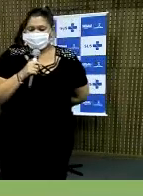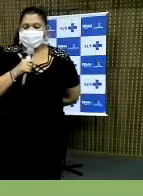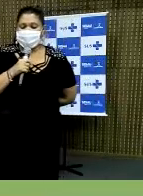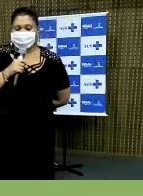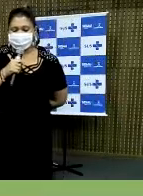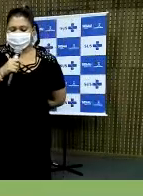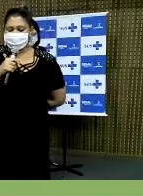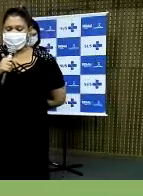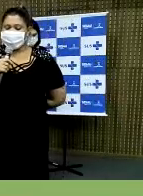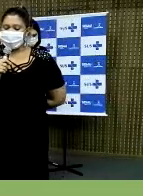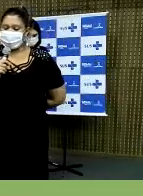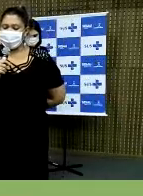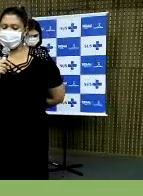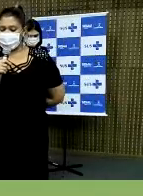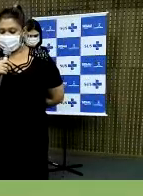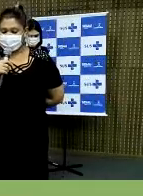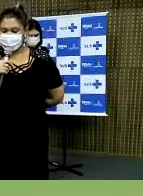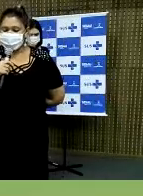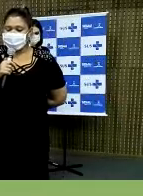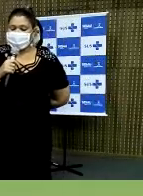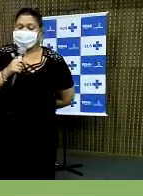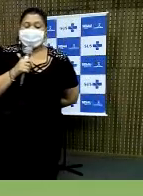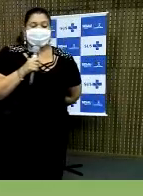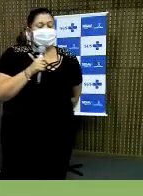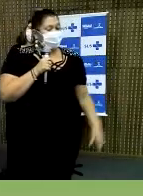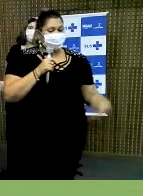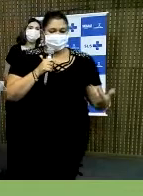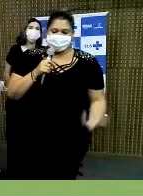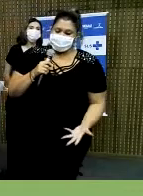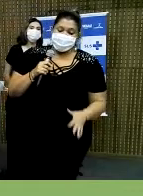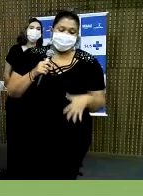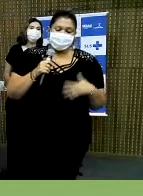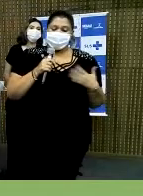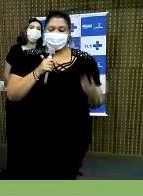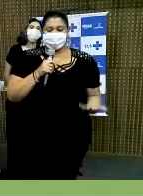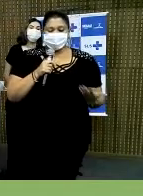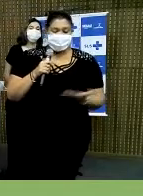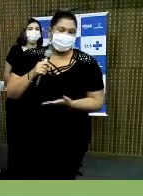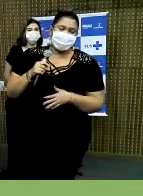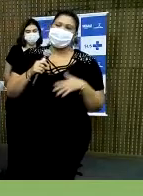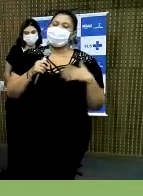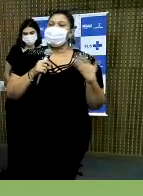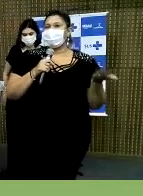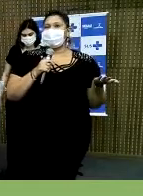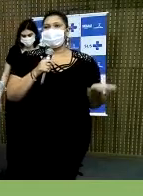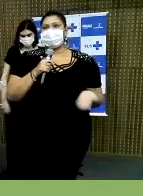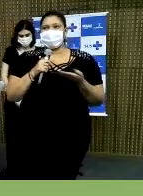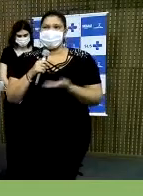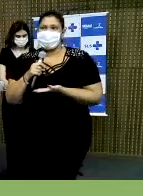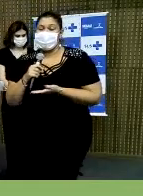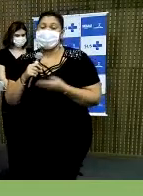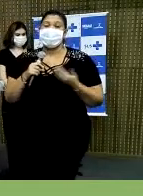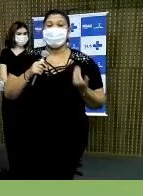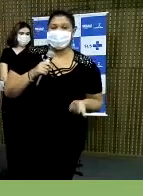E atendimento domiciliar profissionais de nível médio, que caracterizou? Eles nunca deixaram de fazer, tanto que as visitas